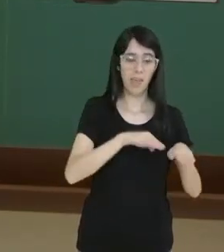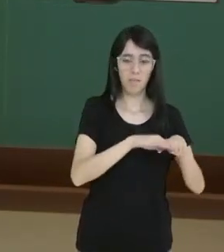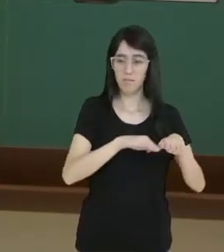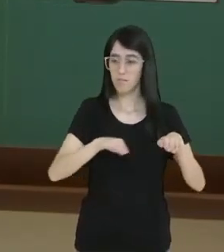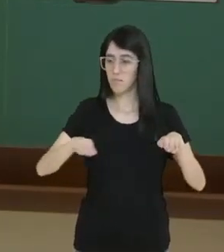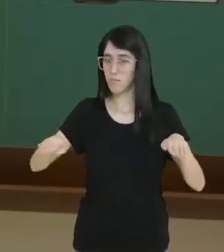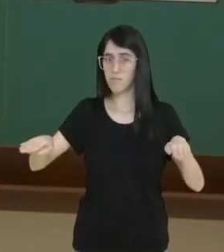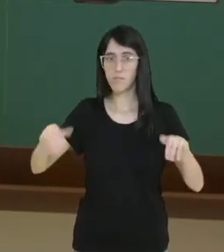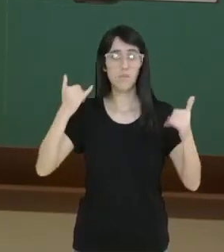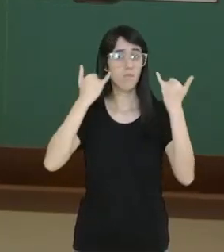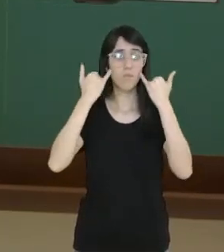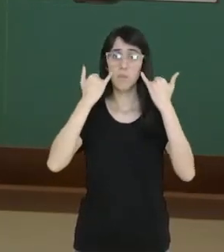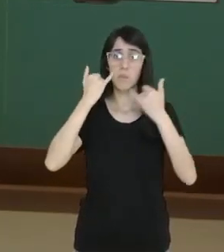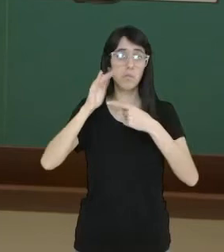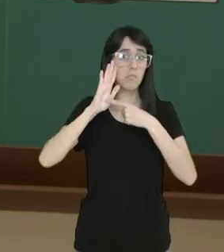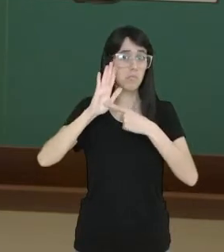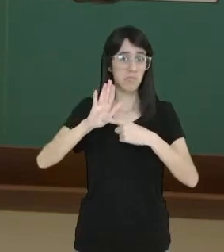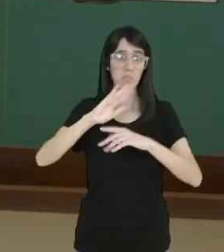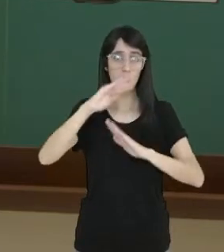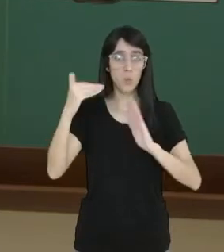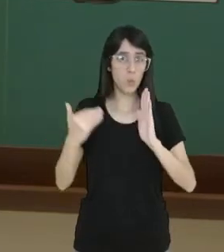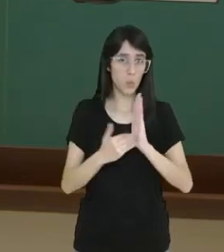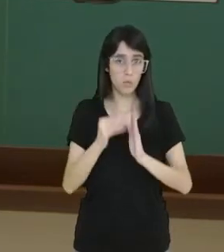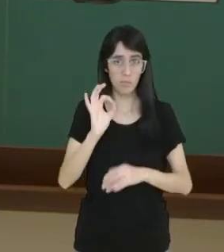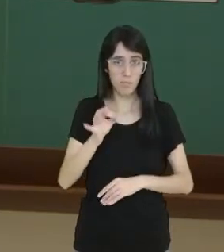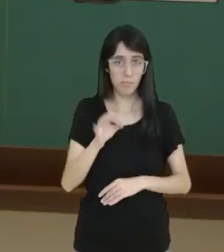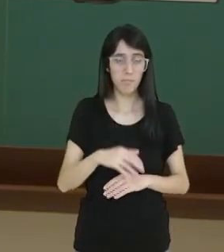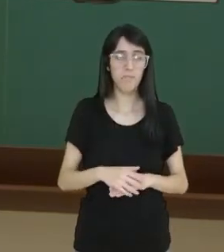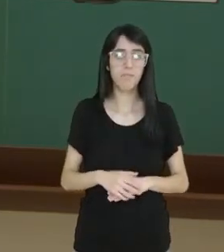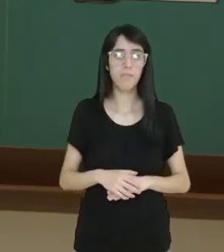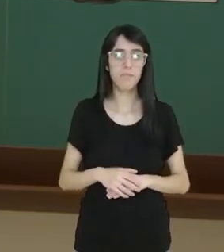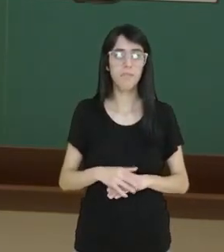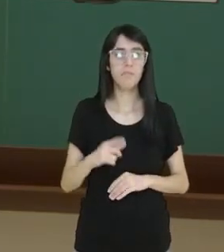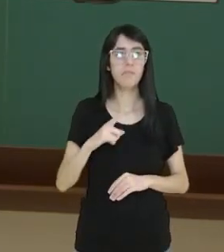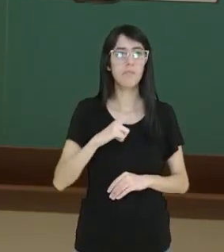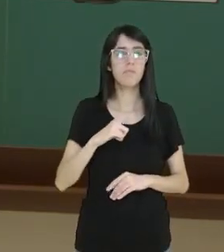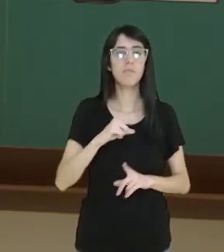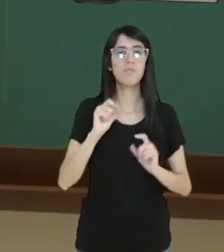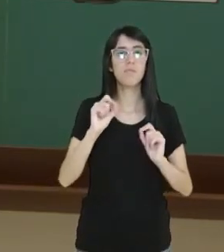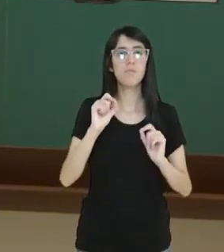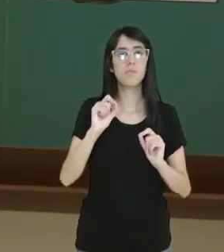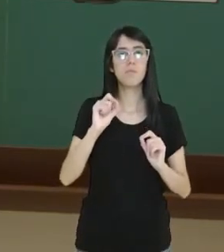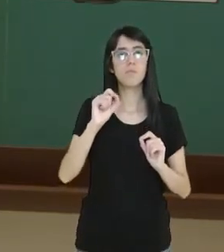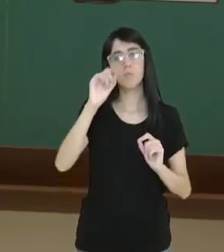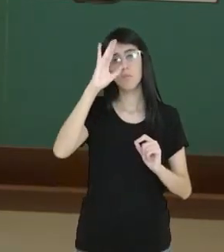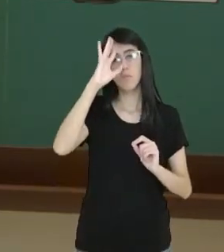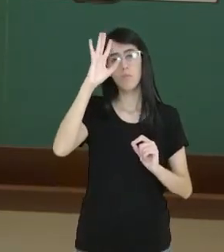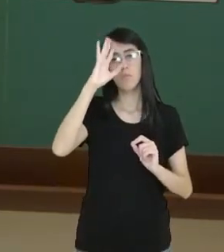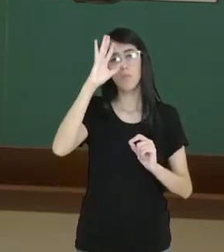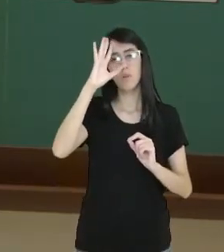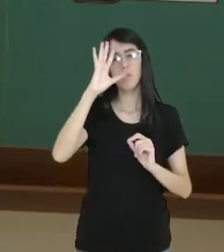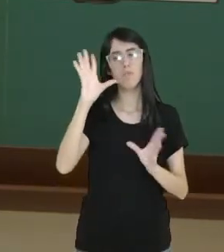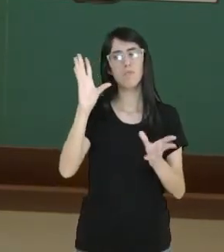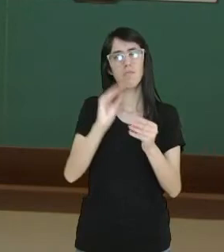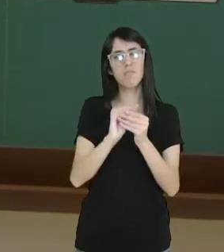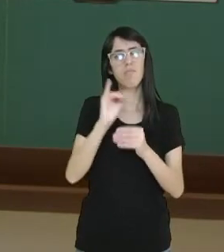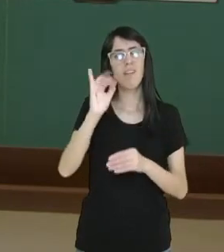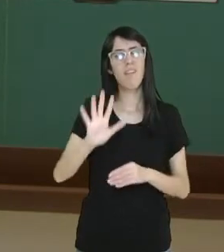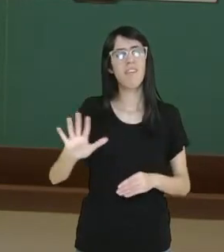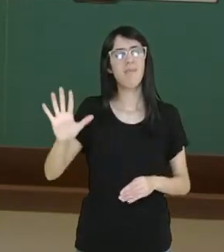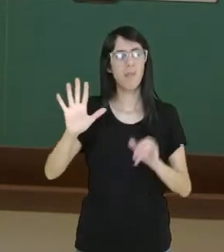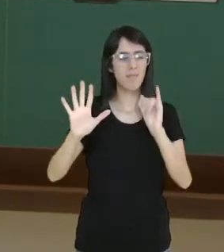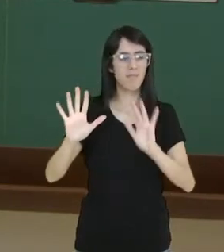Então ele deu todas essas informações. Transforma esses teleféricos, picos e montanhas em dois desenhos ali, bem